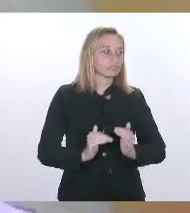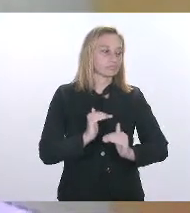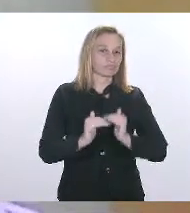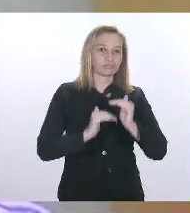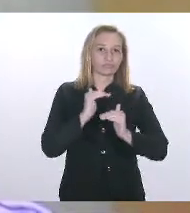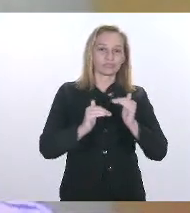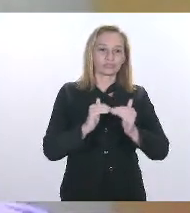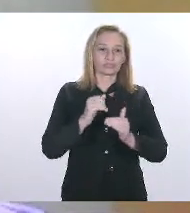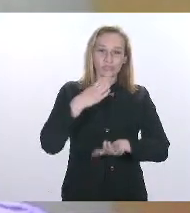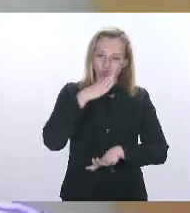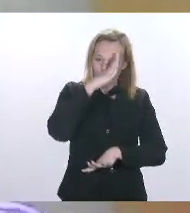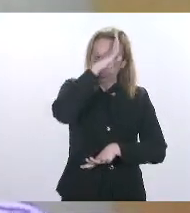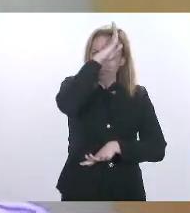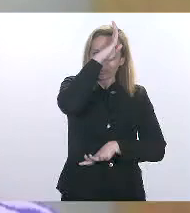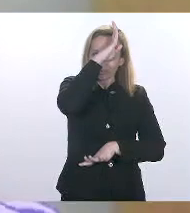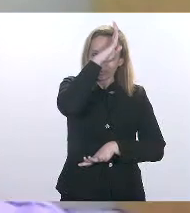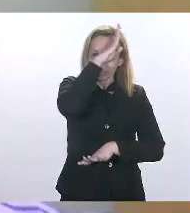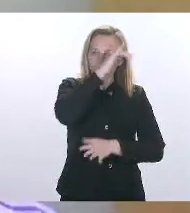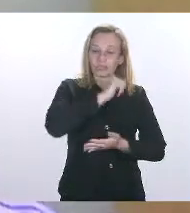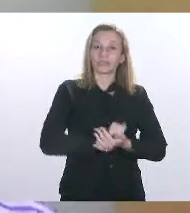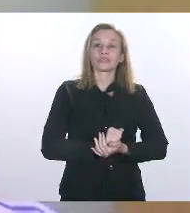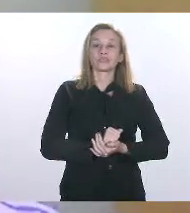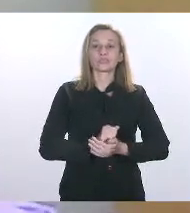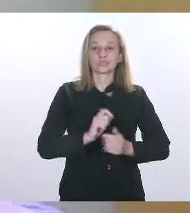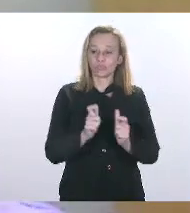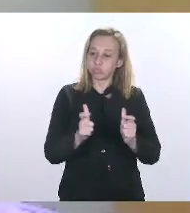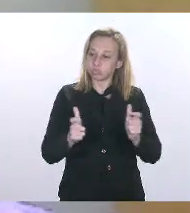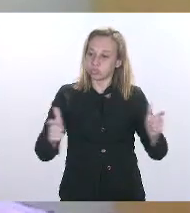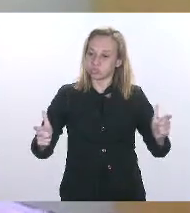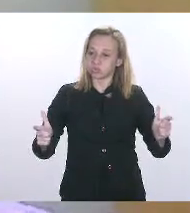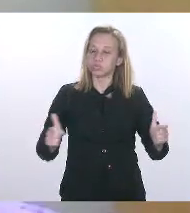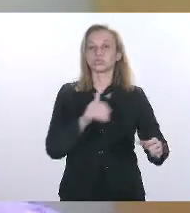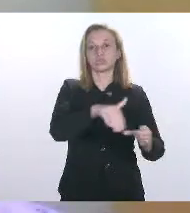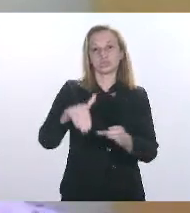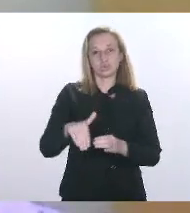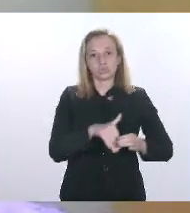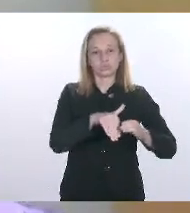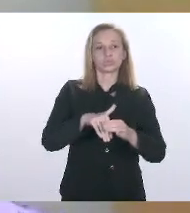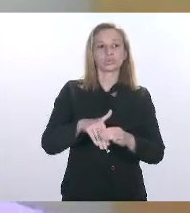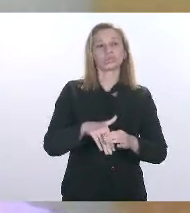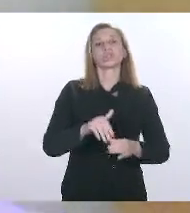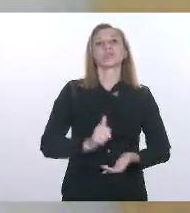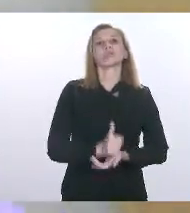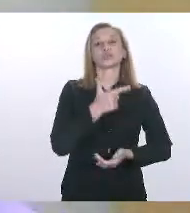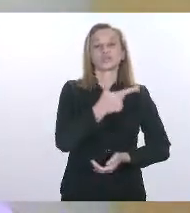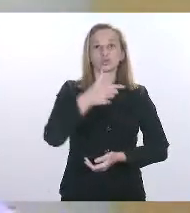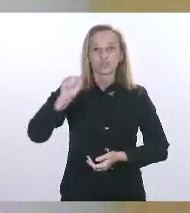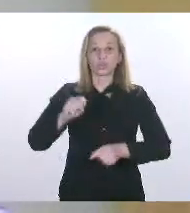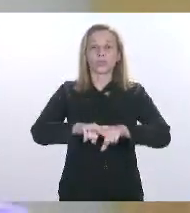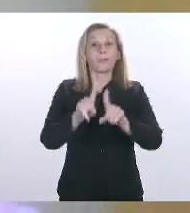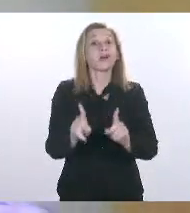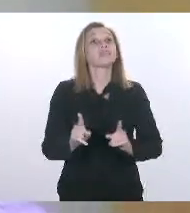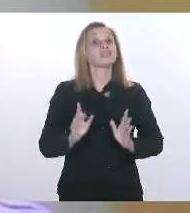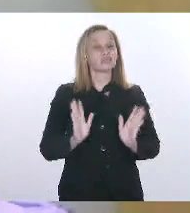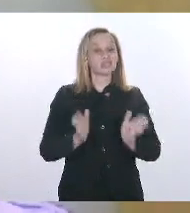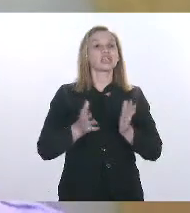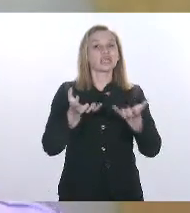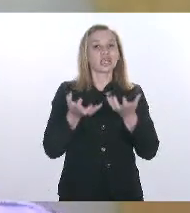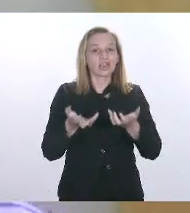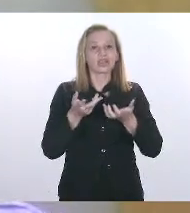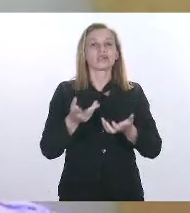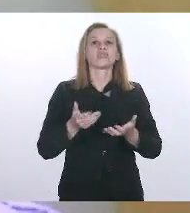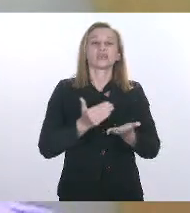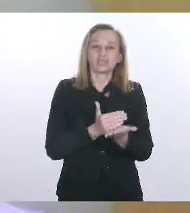do bolsonarismo, que se manifestou com tanta intensidade nas eleições de 2018. Mas, enfim, quero apenas fazer